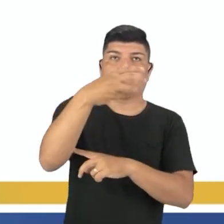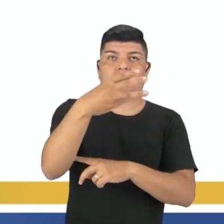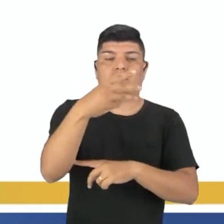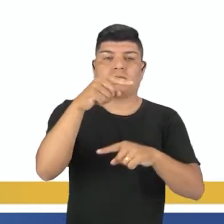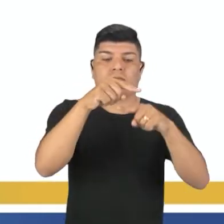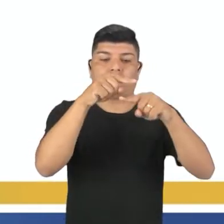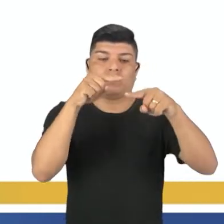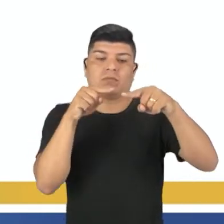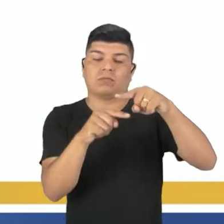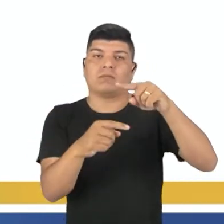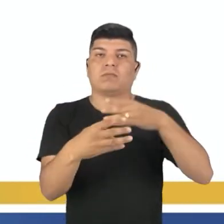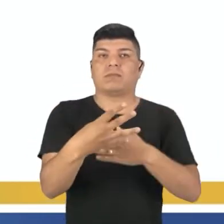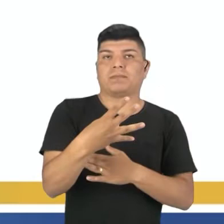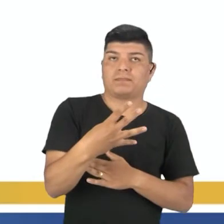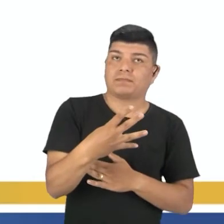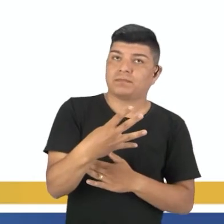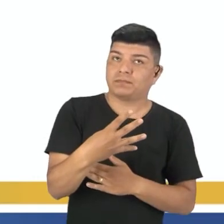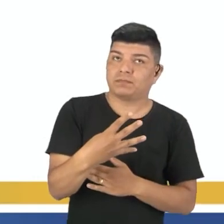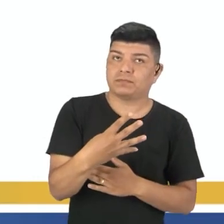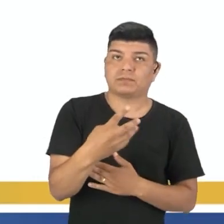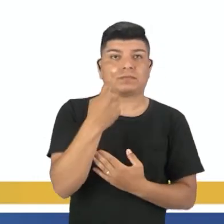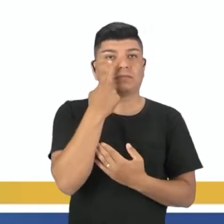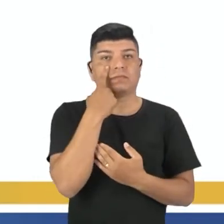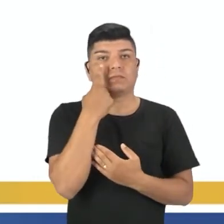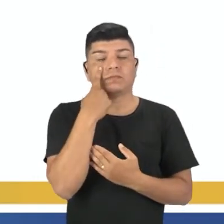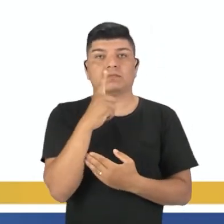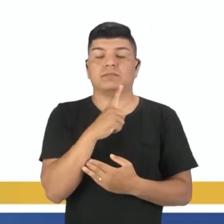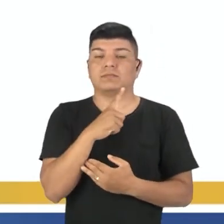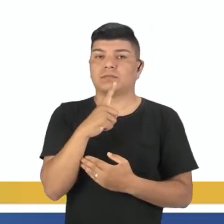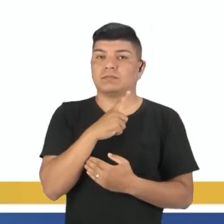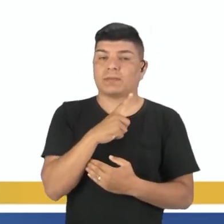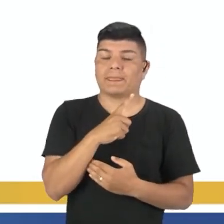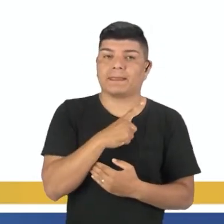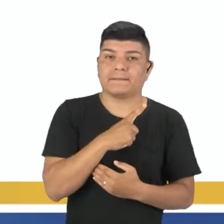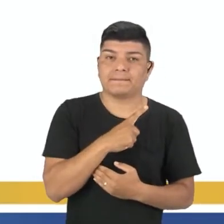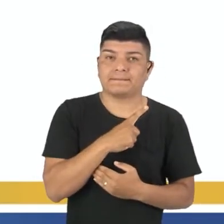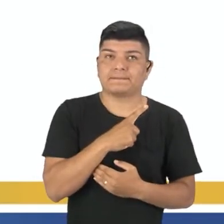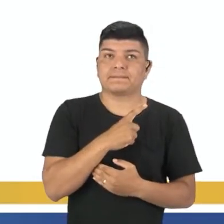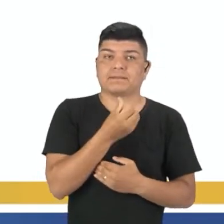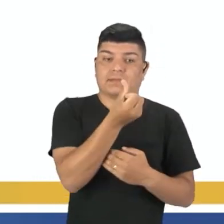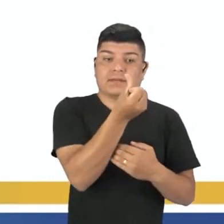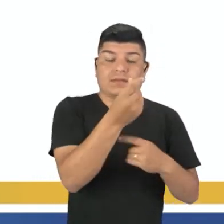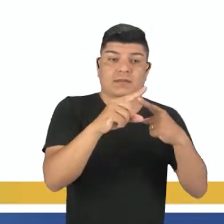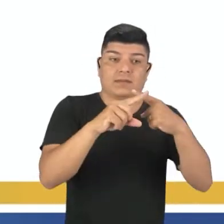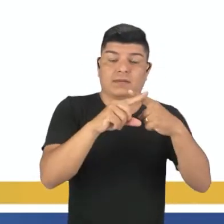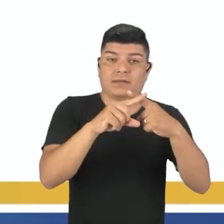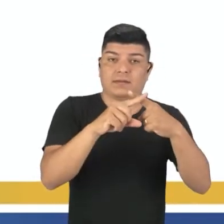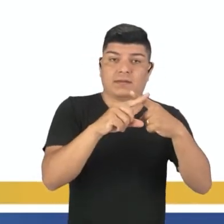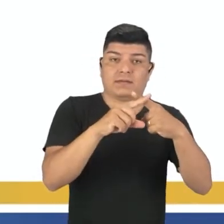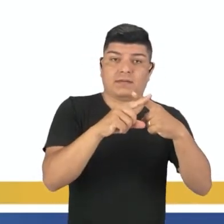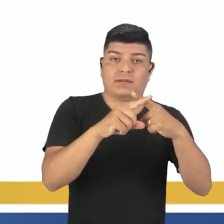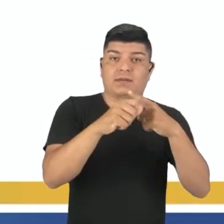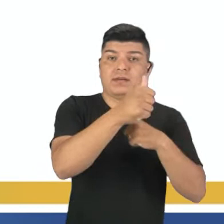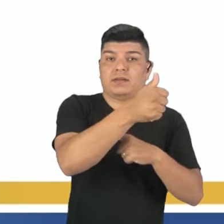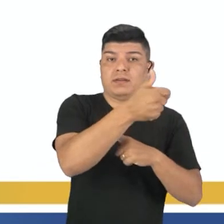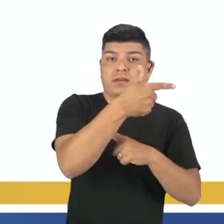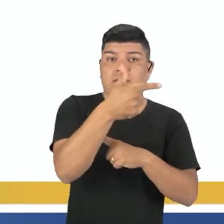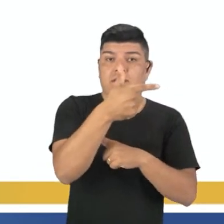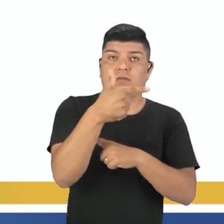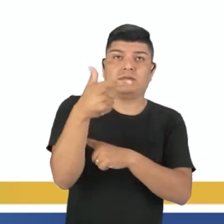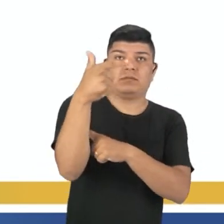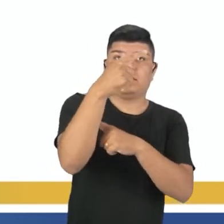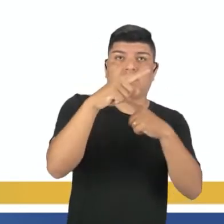por 4, né? Então, observe que nós teremos o seguinte, 6 vezes o lado, que é 12 ao quadrado,